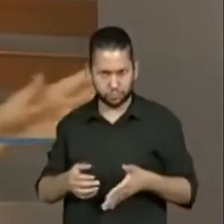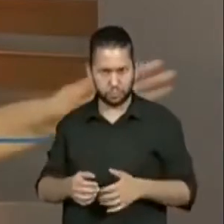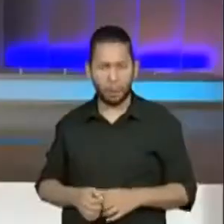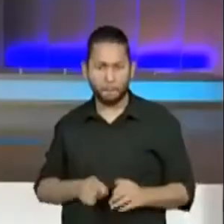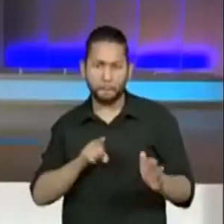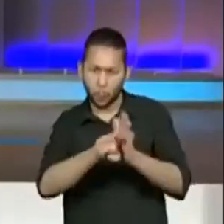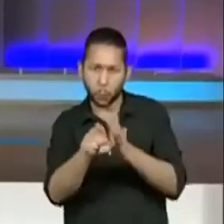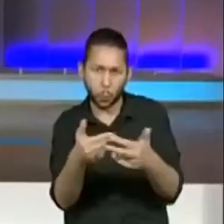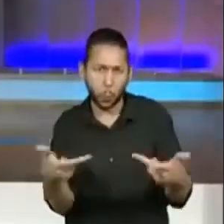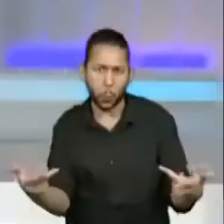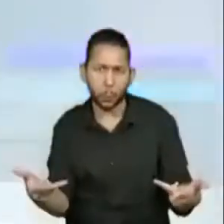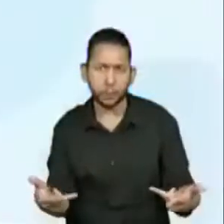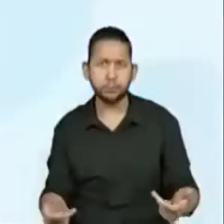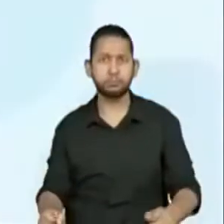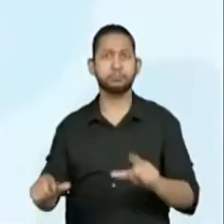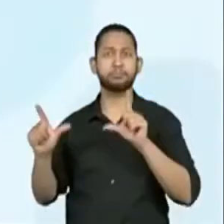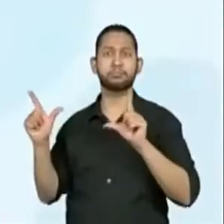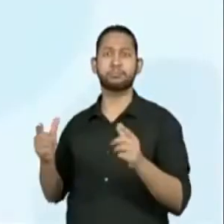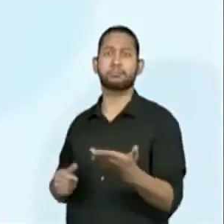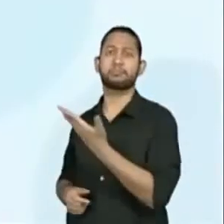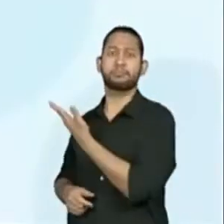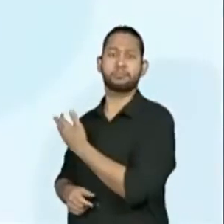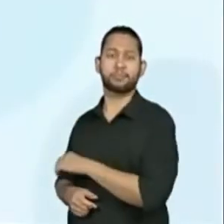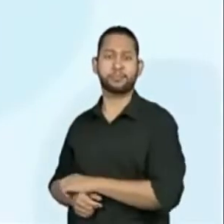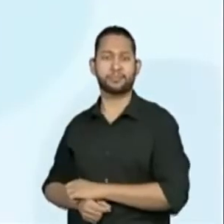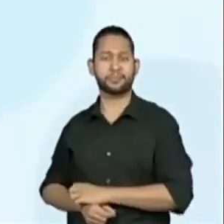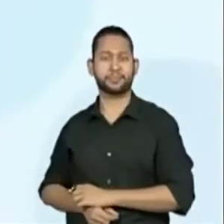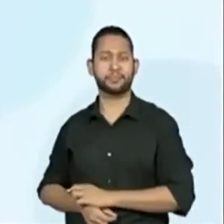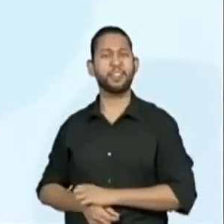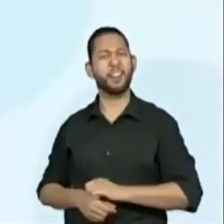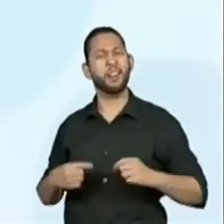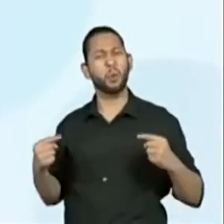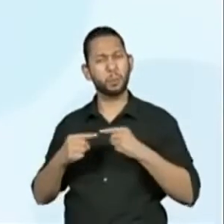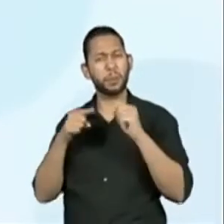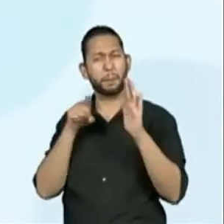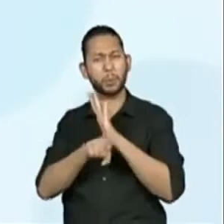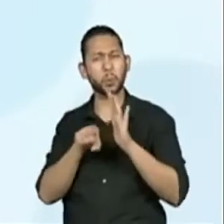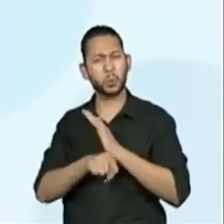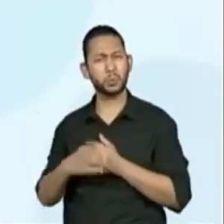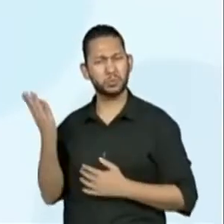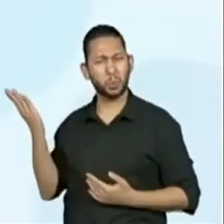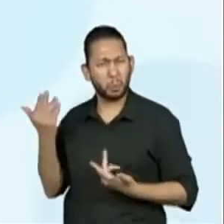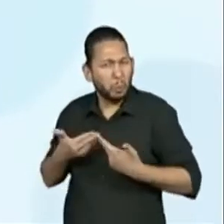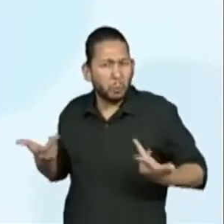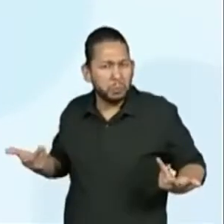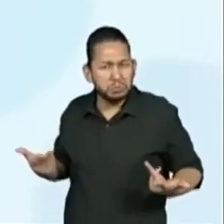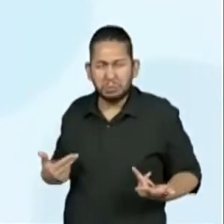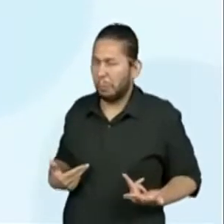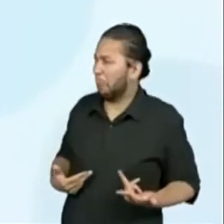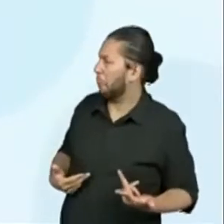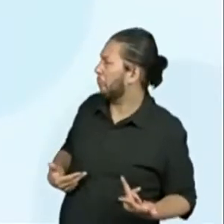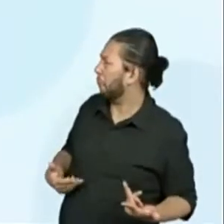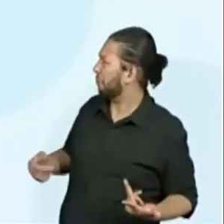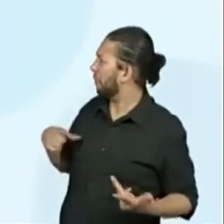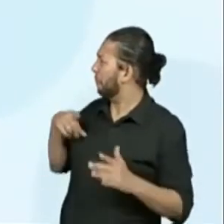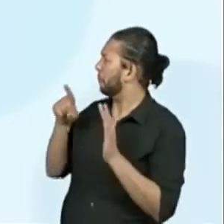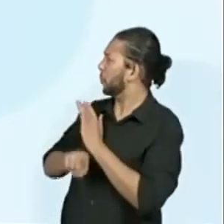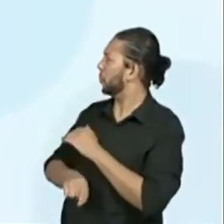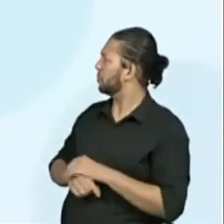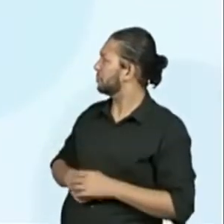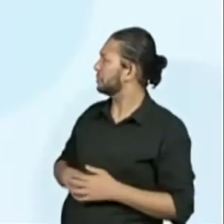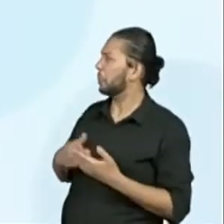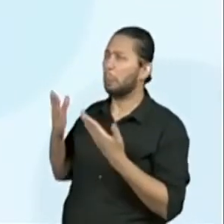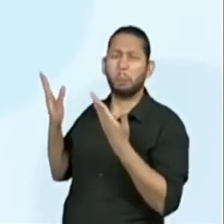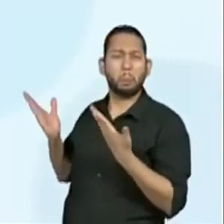Observe aqui orar com pode deixar aqui na tela e um pouquinho será que tem algum problema aqui existe uma pergunta